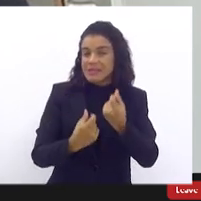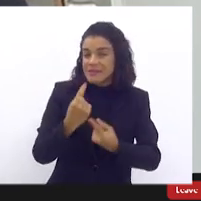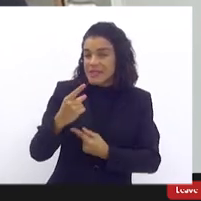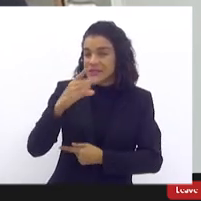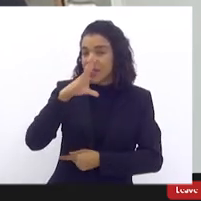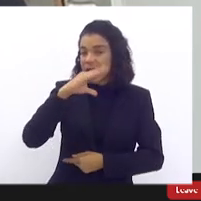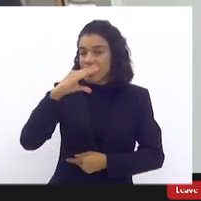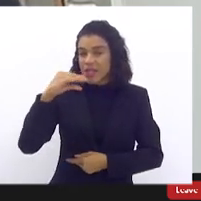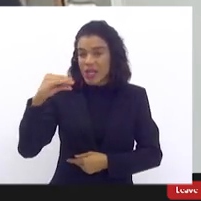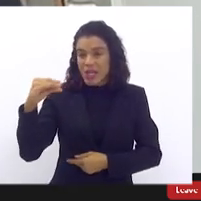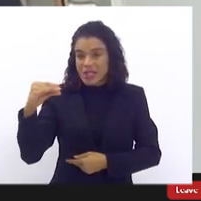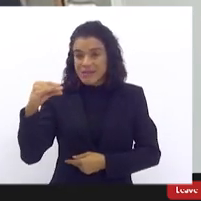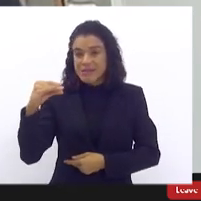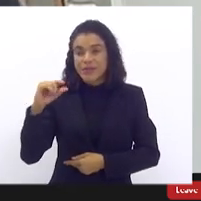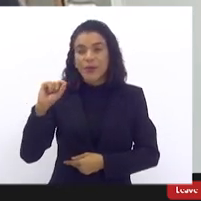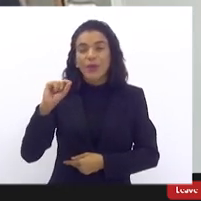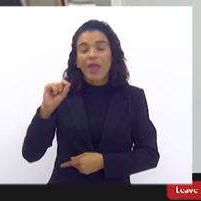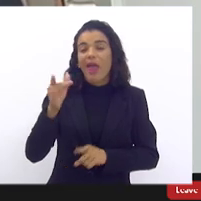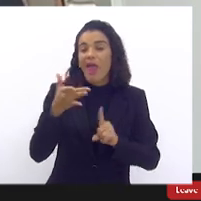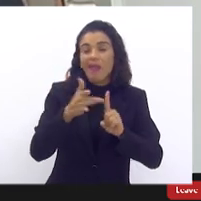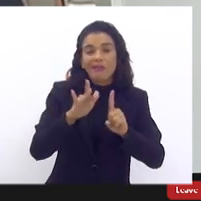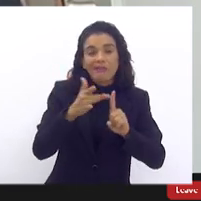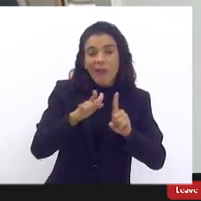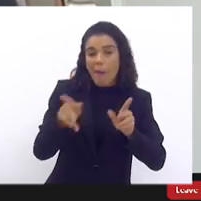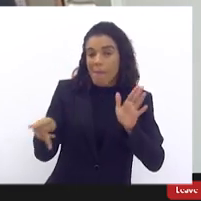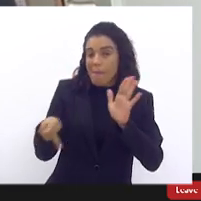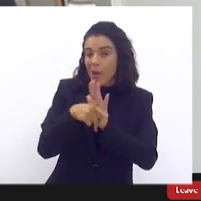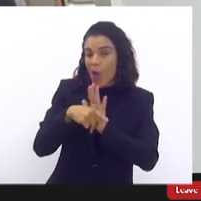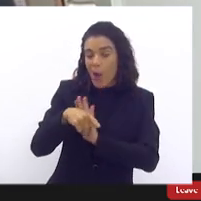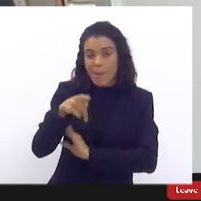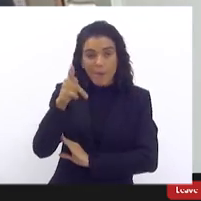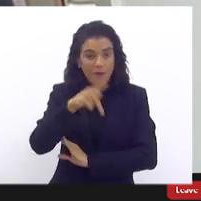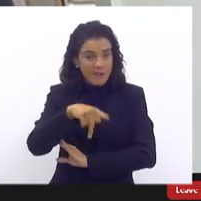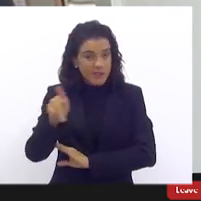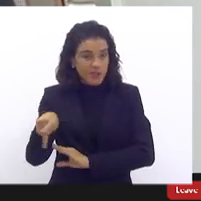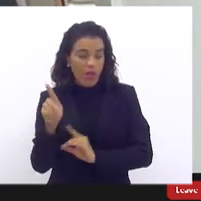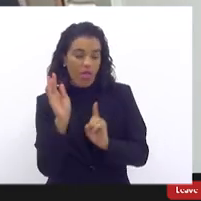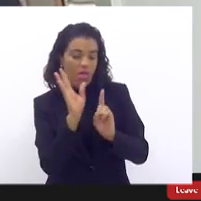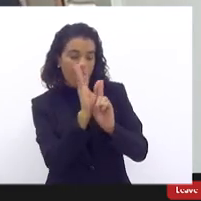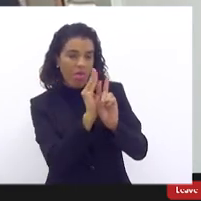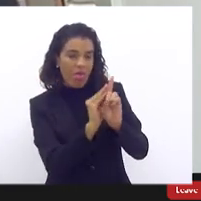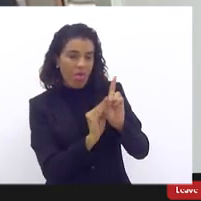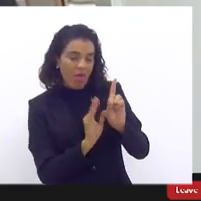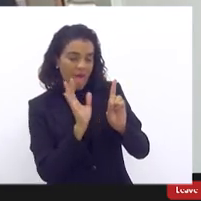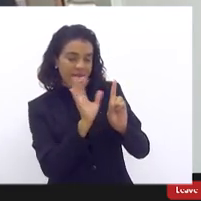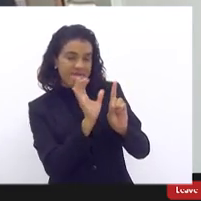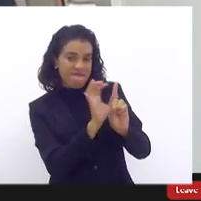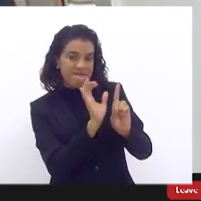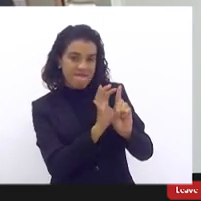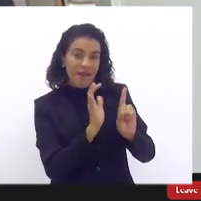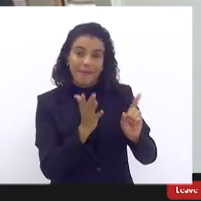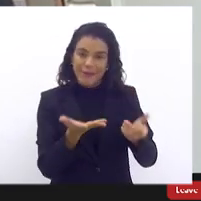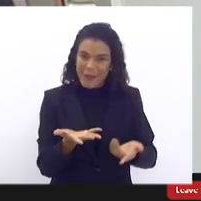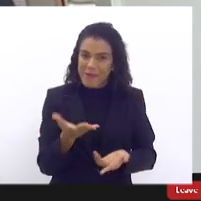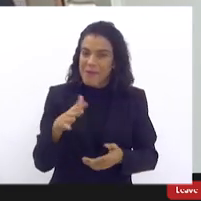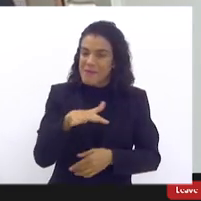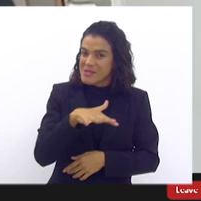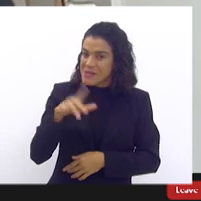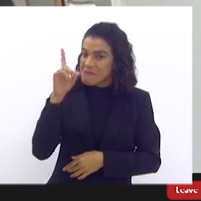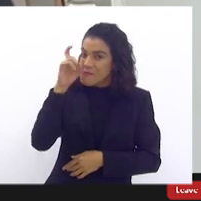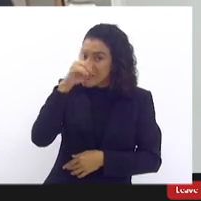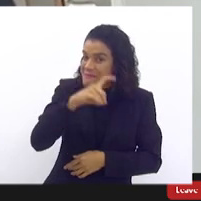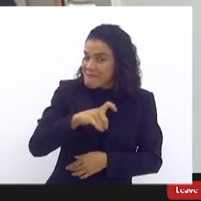adolescentes eram vitimizadas pelos próprios professores e educadores. Então a gente tem aí um buraco muito mais embaixo, né,